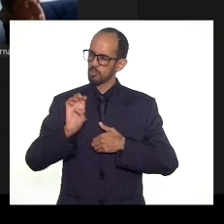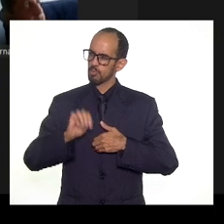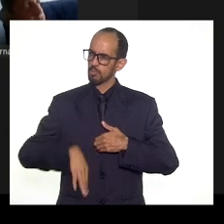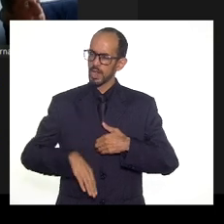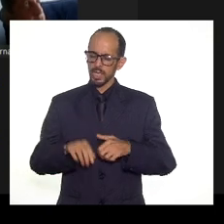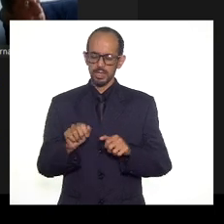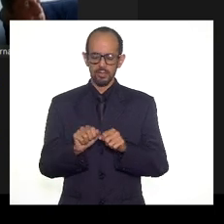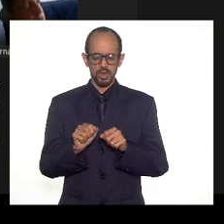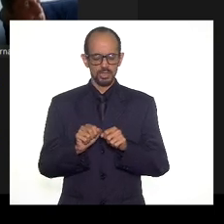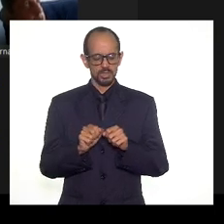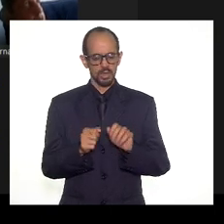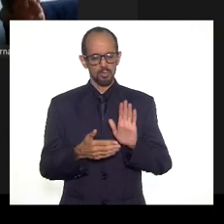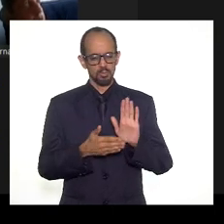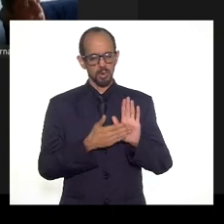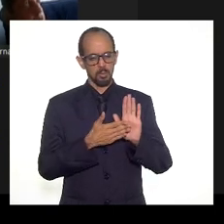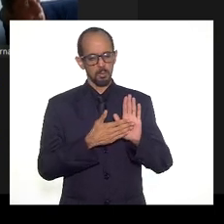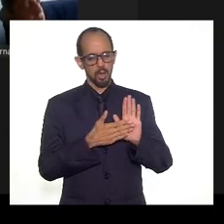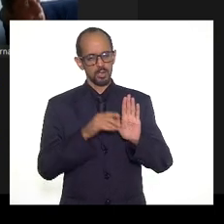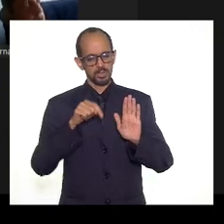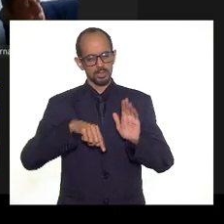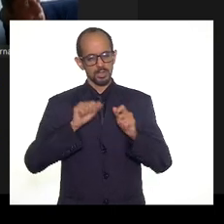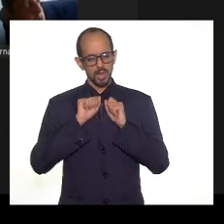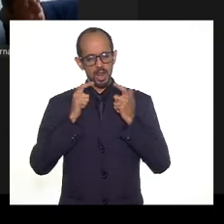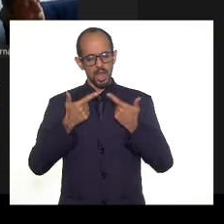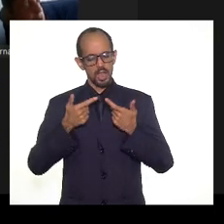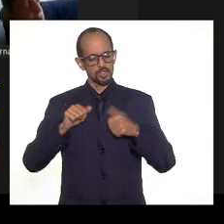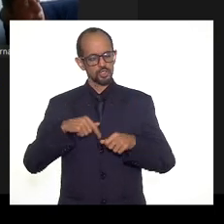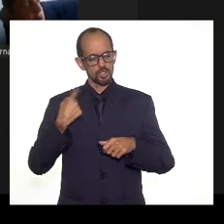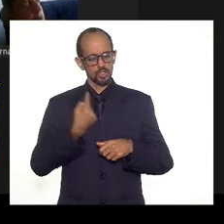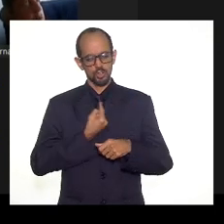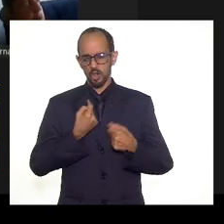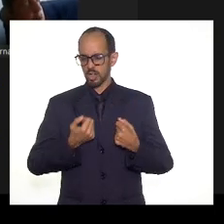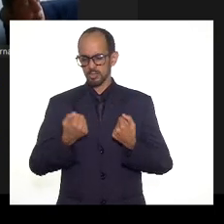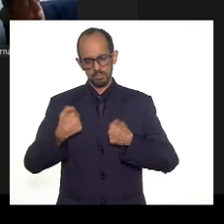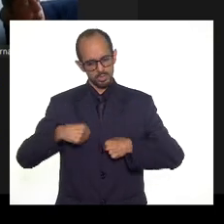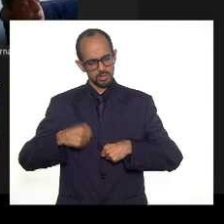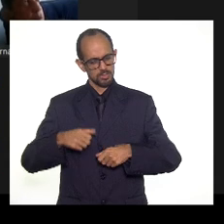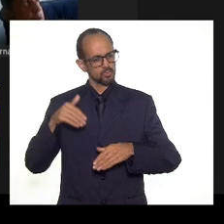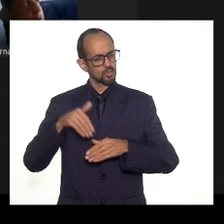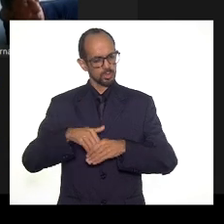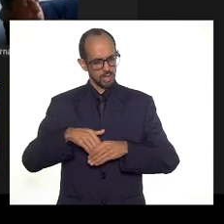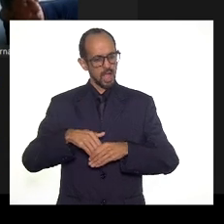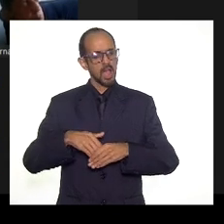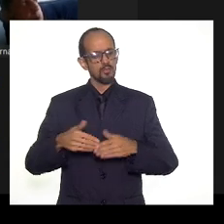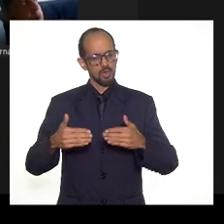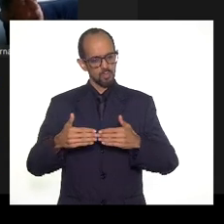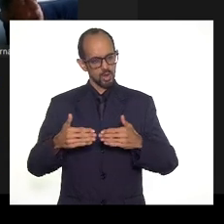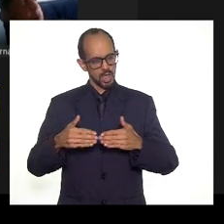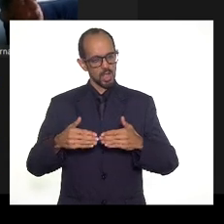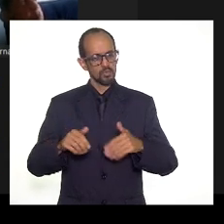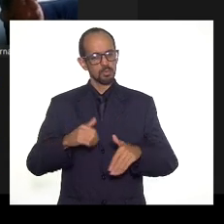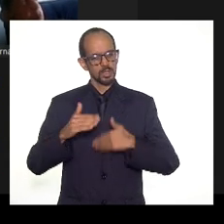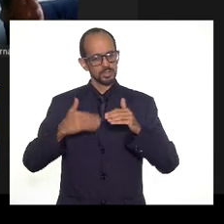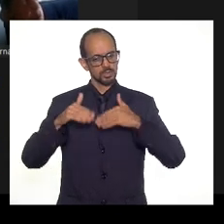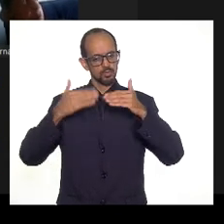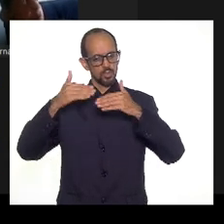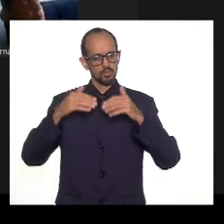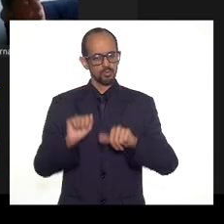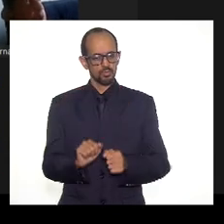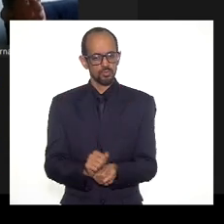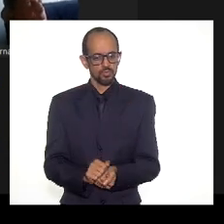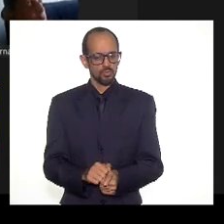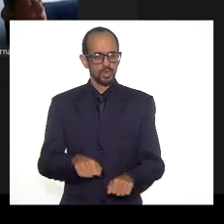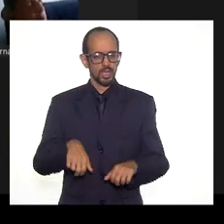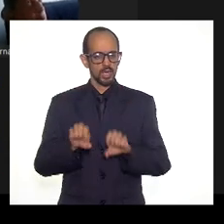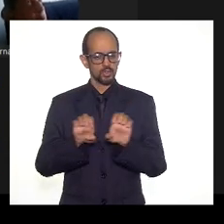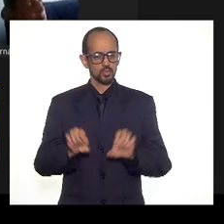dentro da LERJ, e nós só temos a votar favorável nesse projeto para desenvolver a infraestrutura do